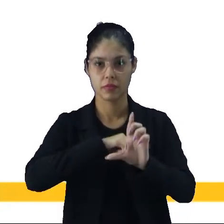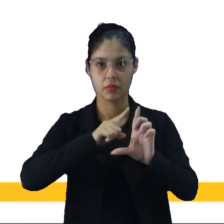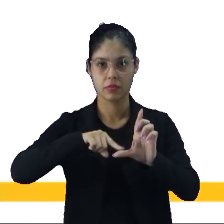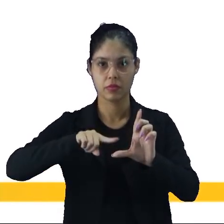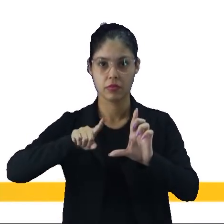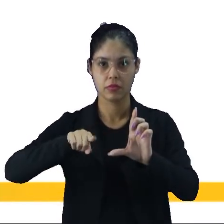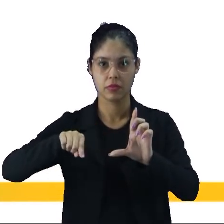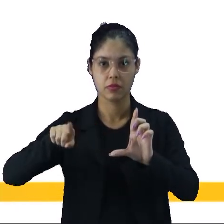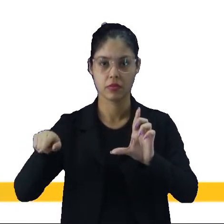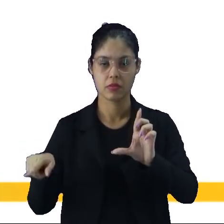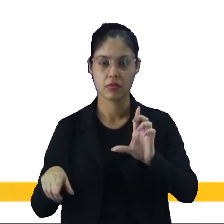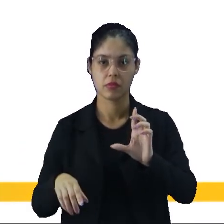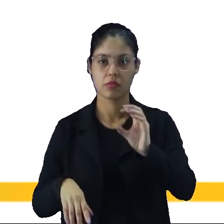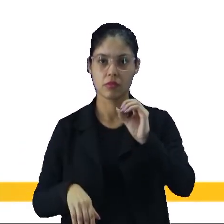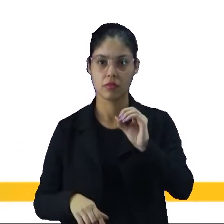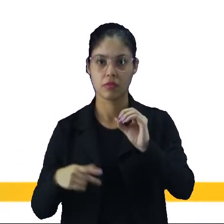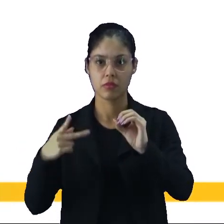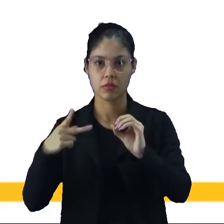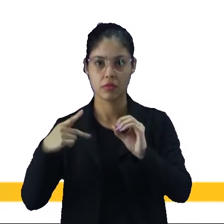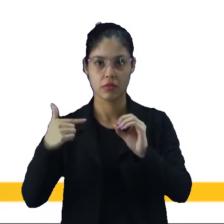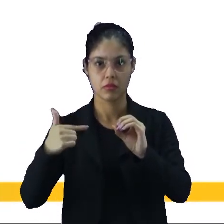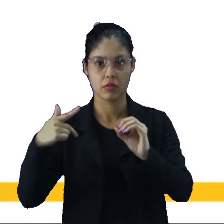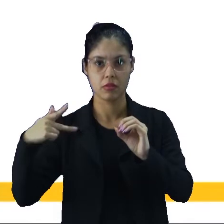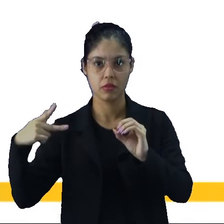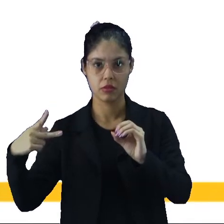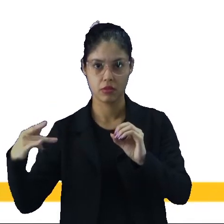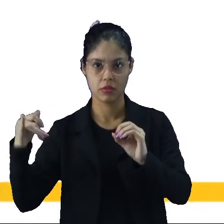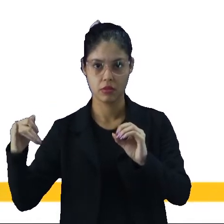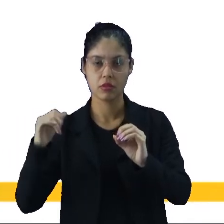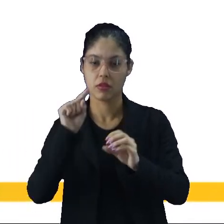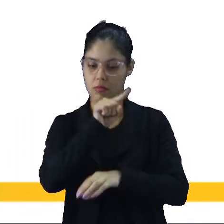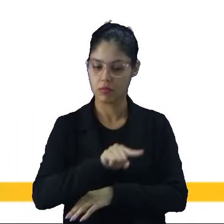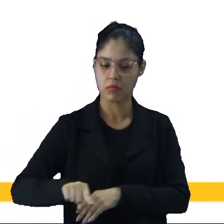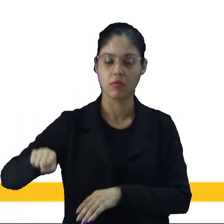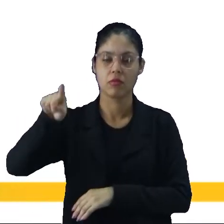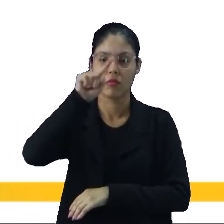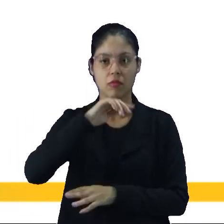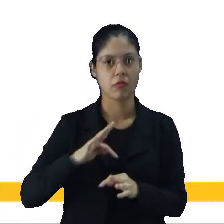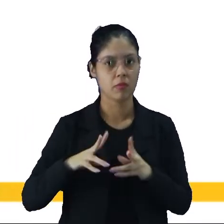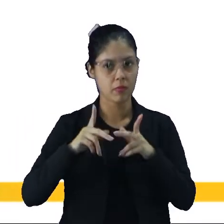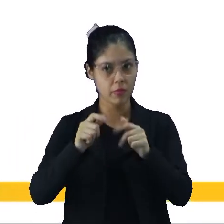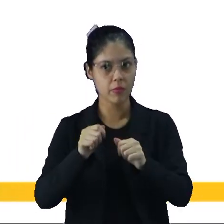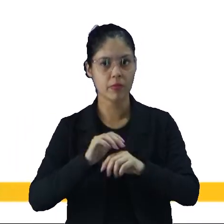ó. De 0 a 2π é uma volta no ciclo, ó.